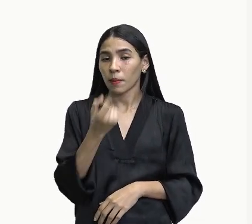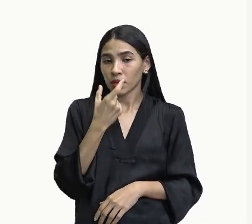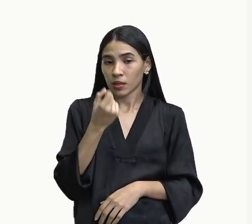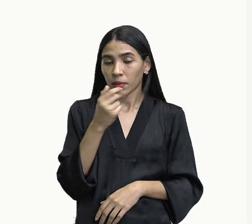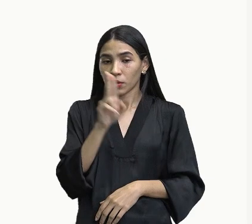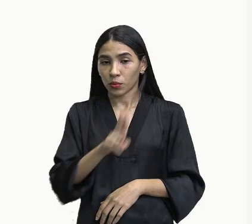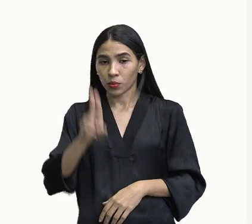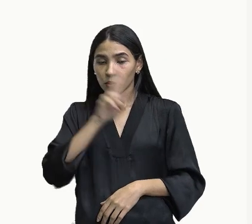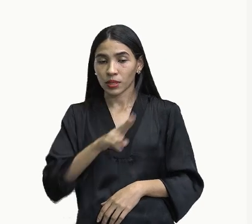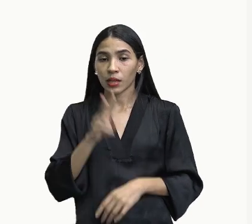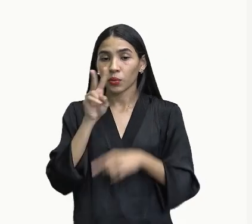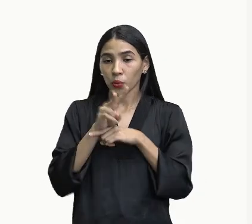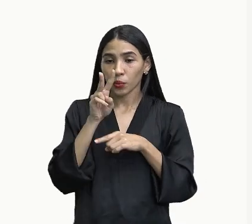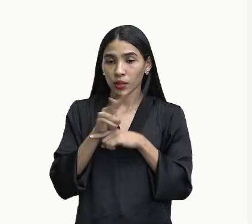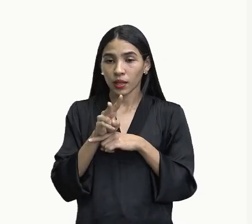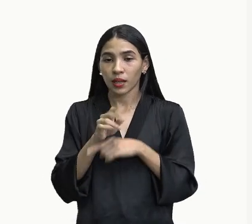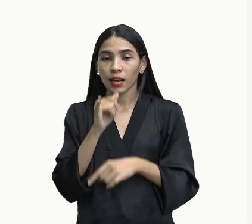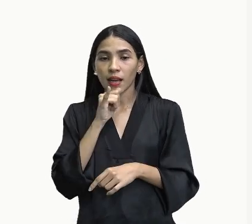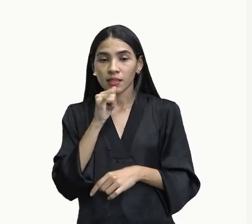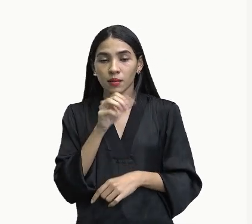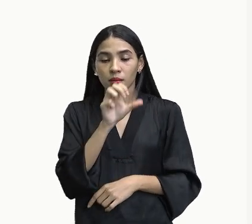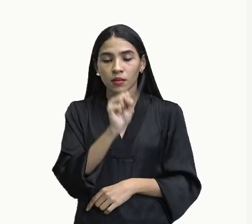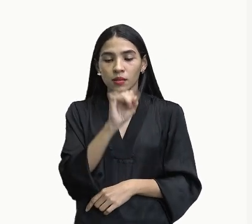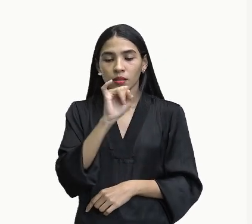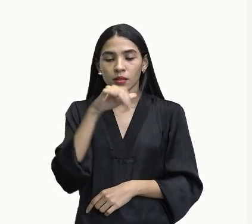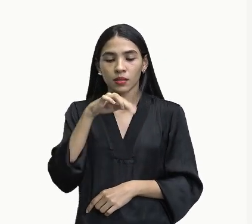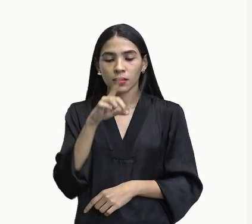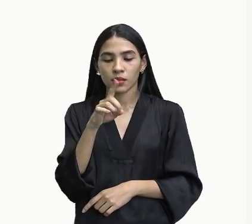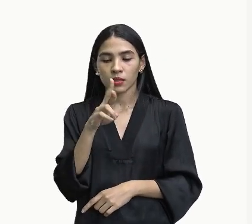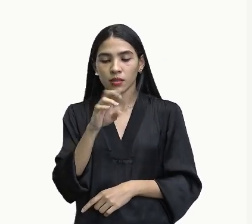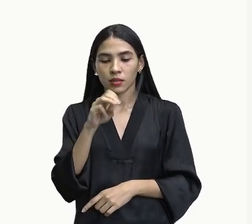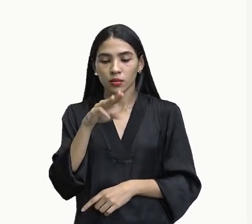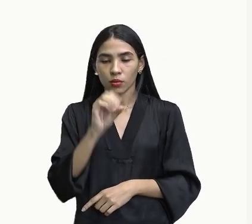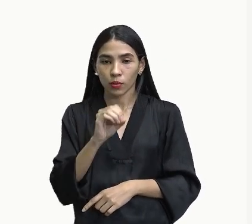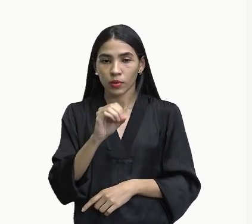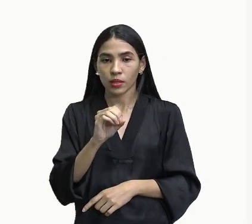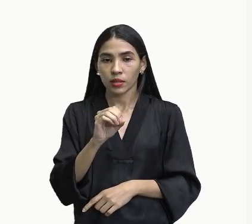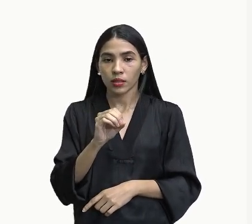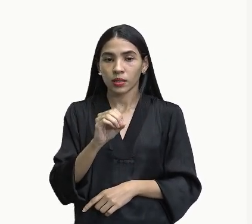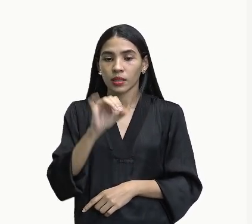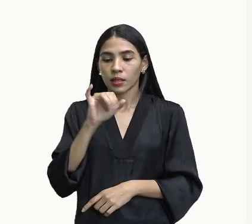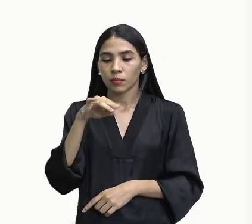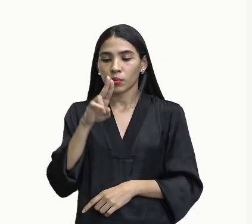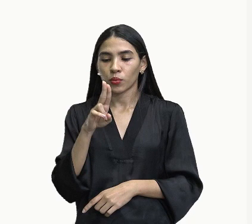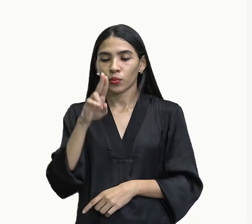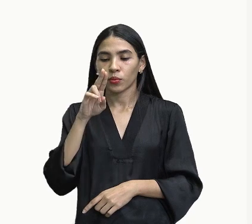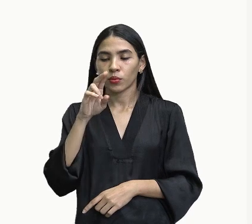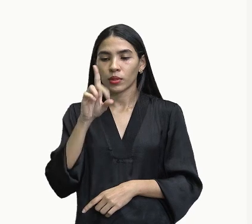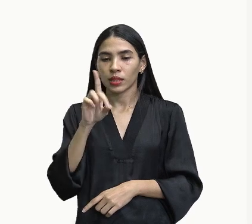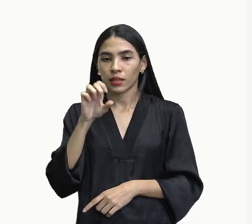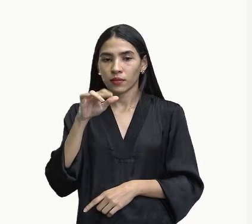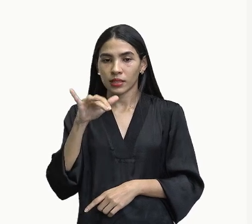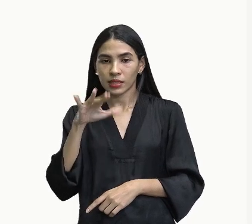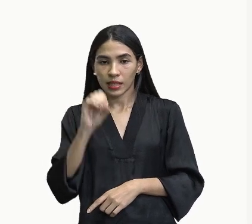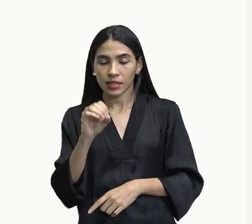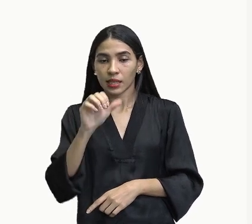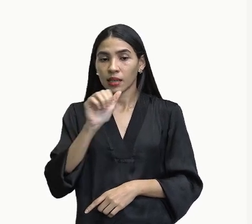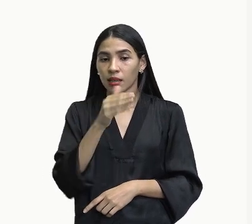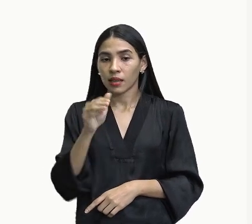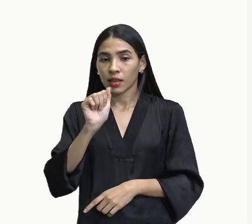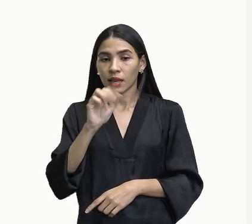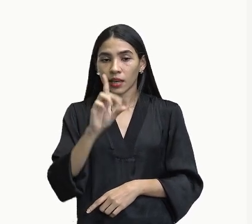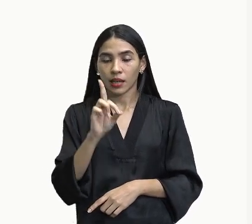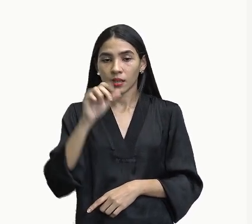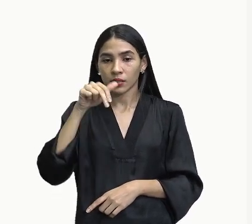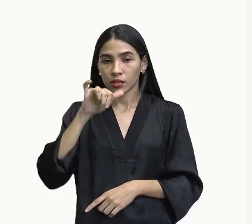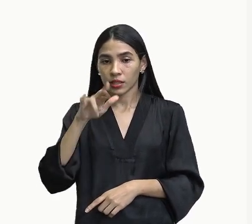no tratamento da síndrome da imunodeficiência adquirida, que a gente conhece pelo nome de AIDS. E